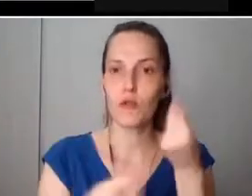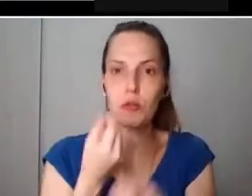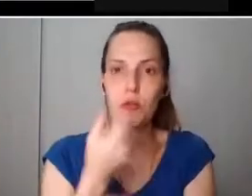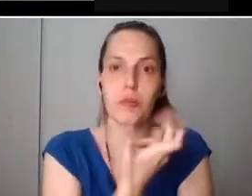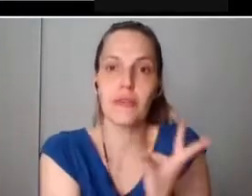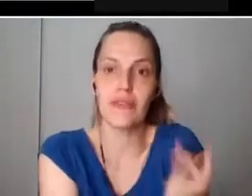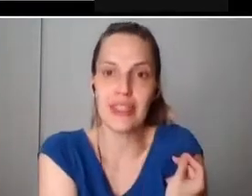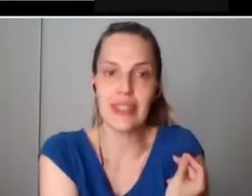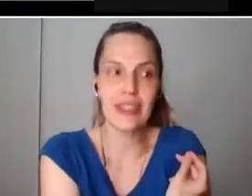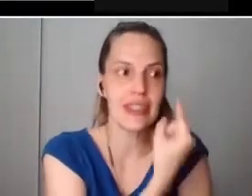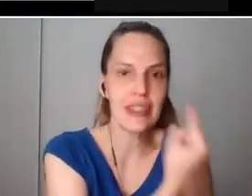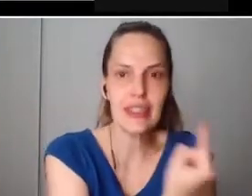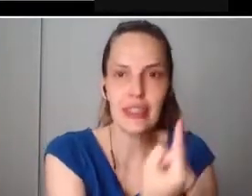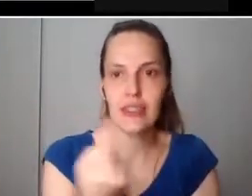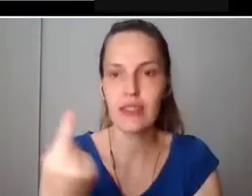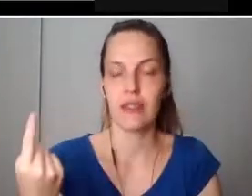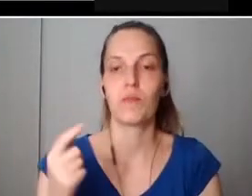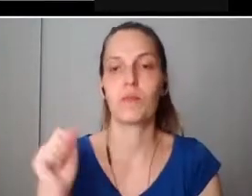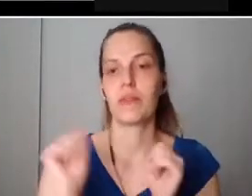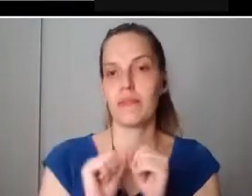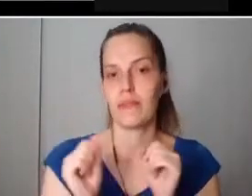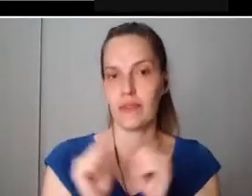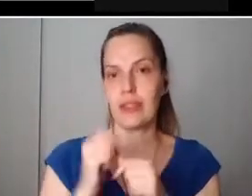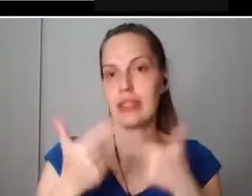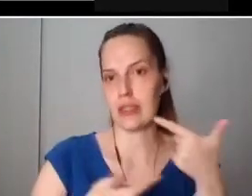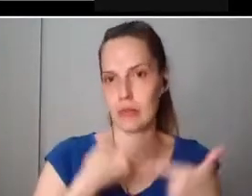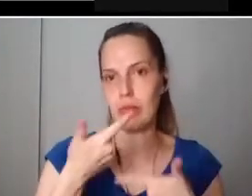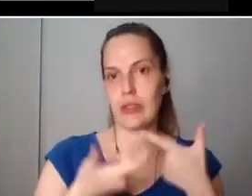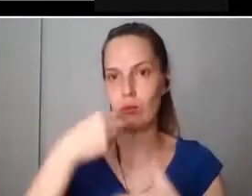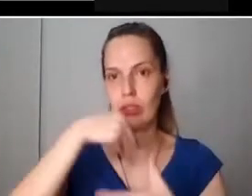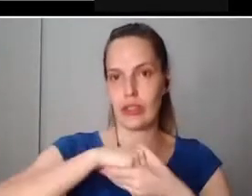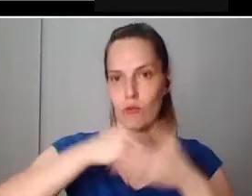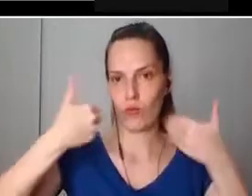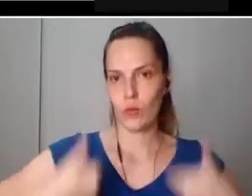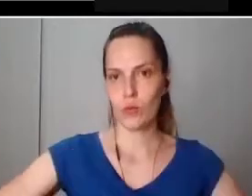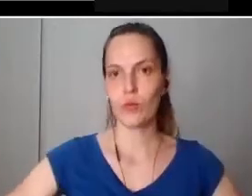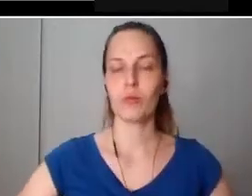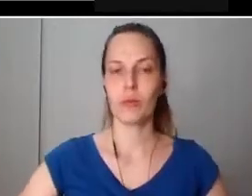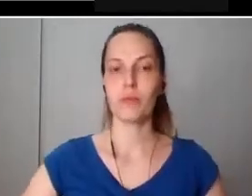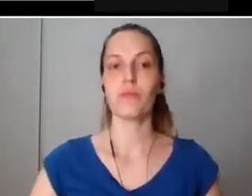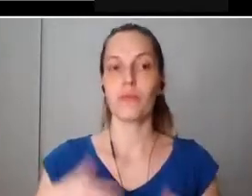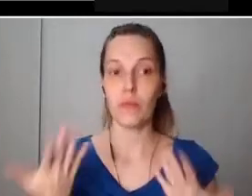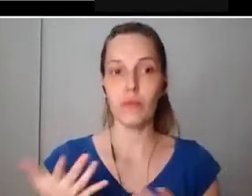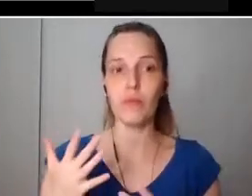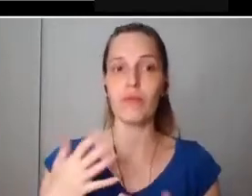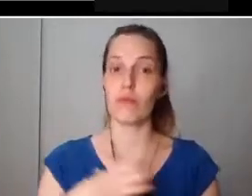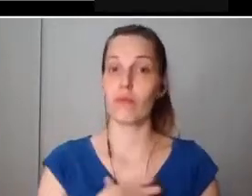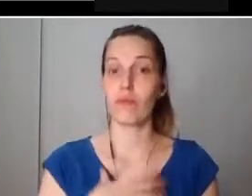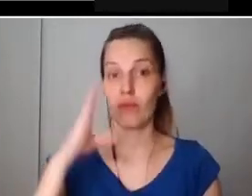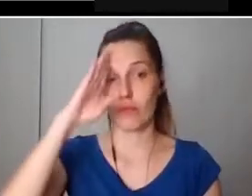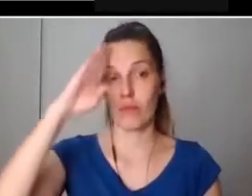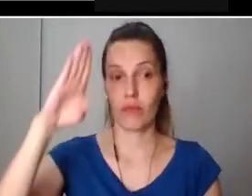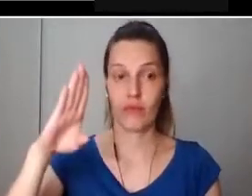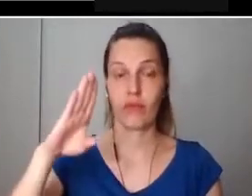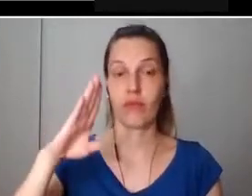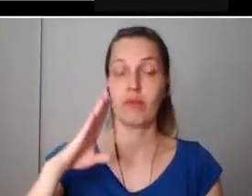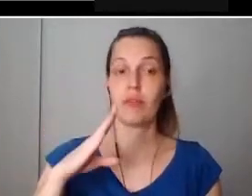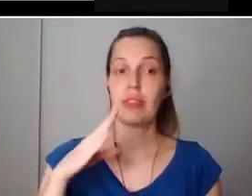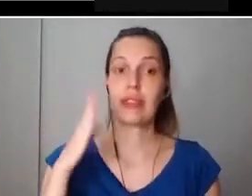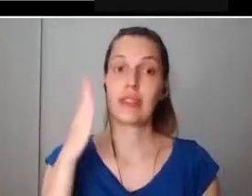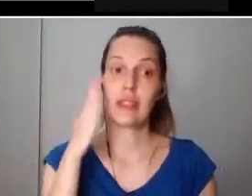analisar isso, para ter um quadro mais claro. Mas a maneira principal da gente ter uma ideia desses anticorpos neutralizantes que